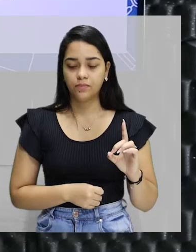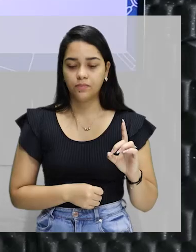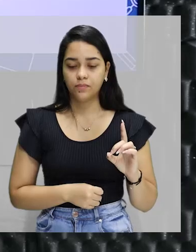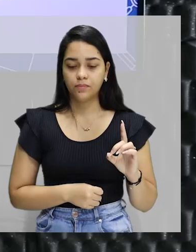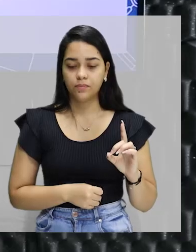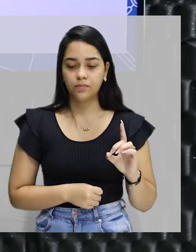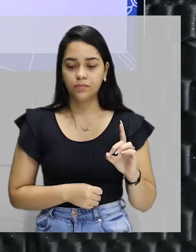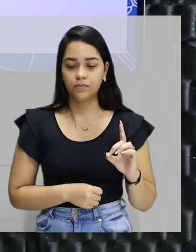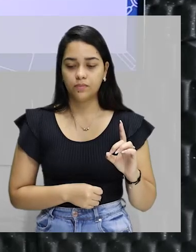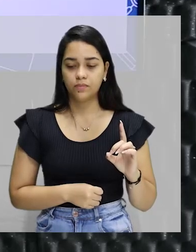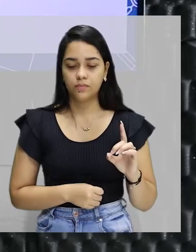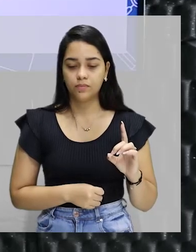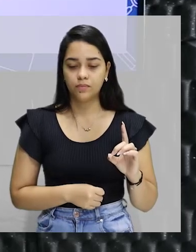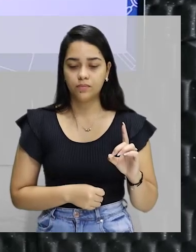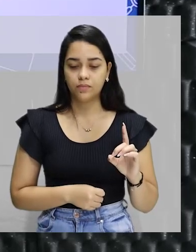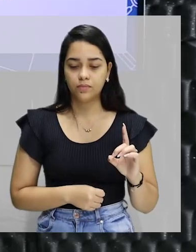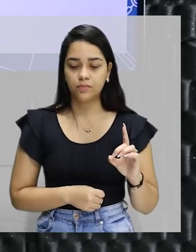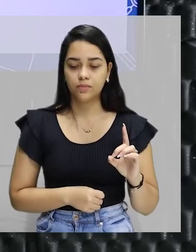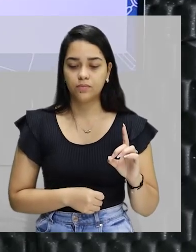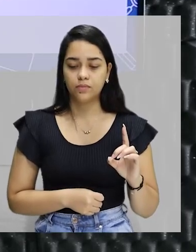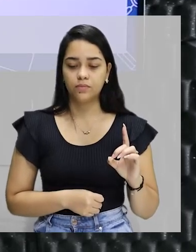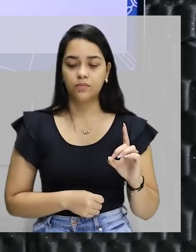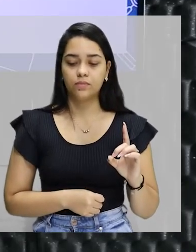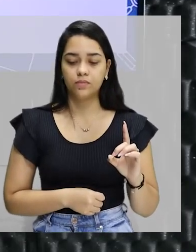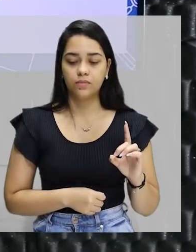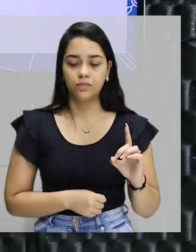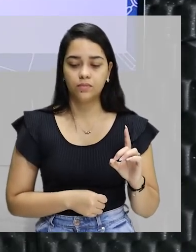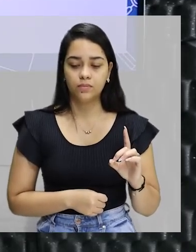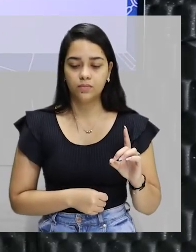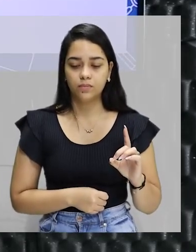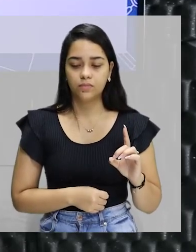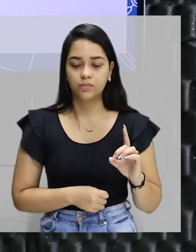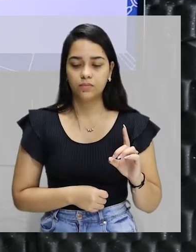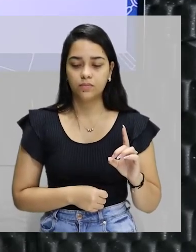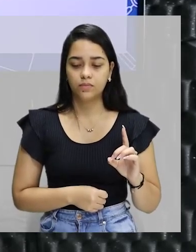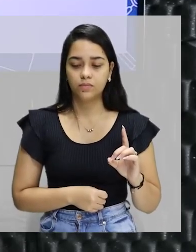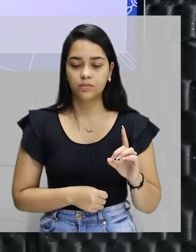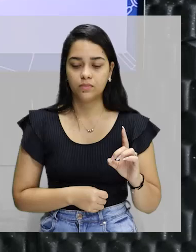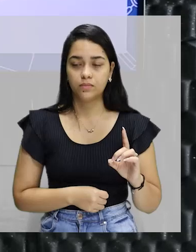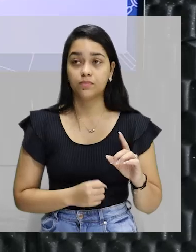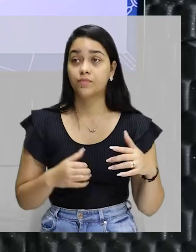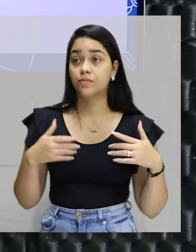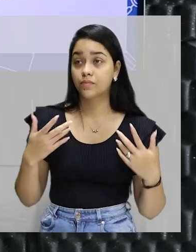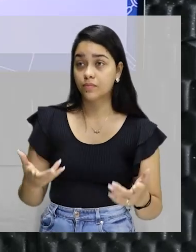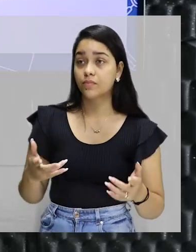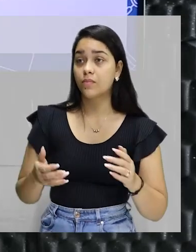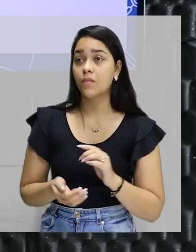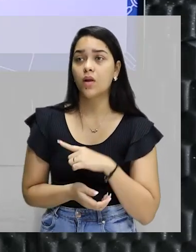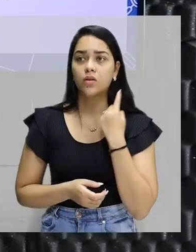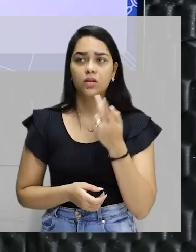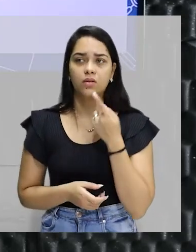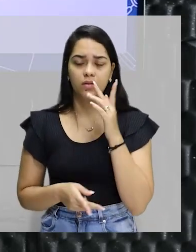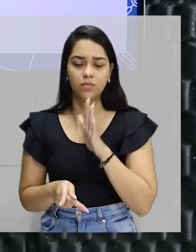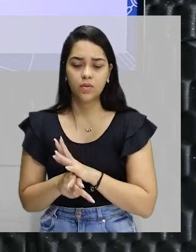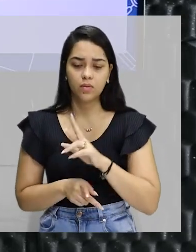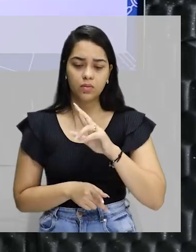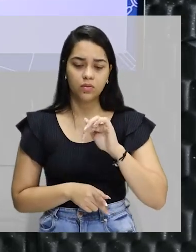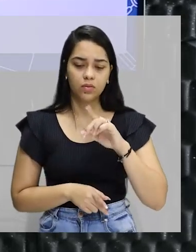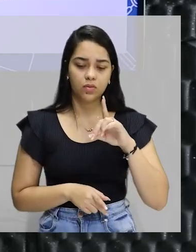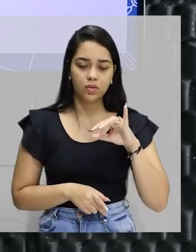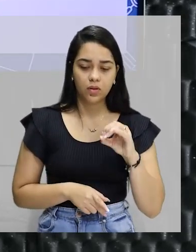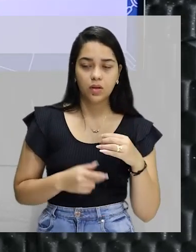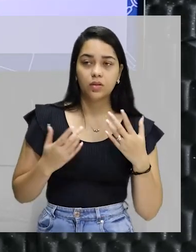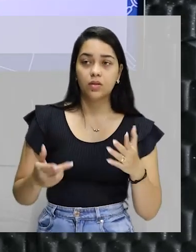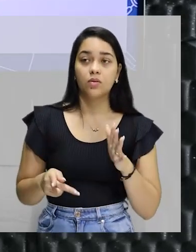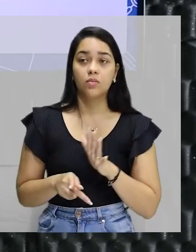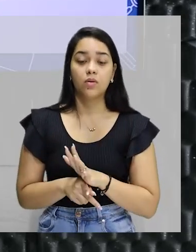alterações moleculares, formando espécies químicas que causam danos às células. Quando falamos do elemento rádio, né?